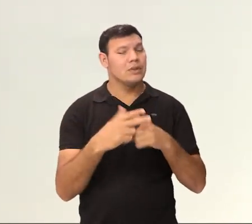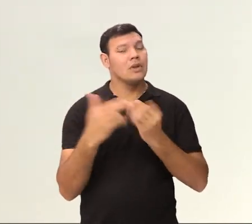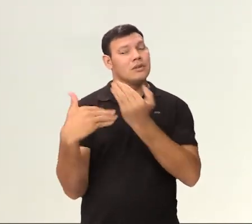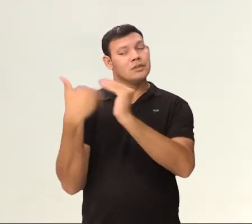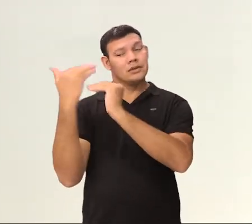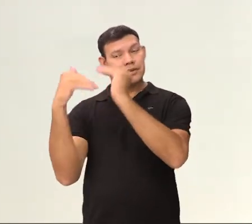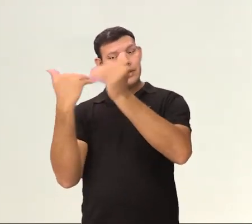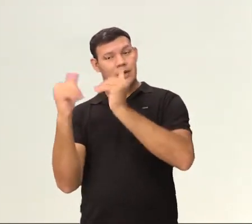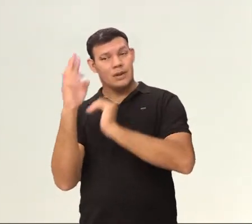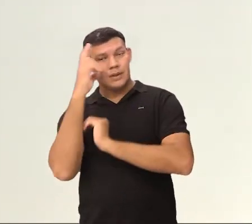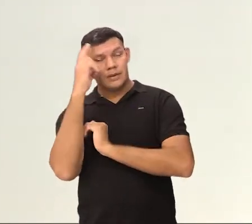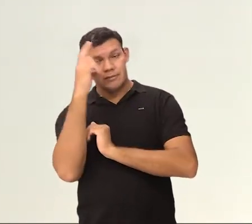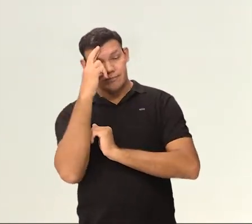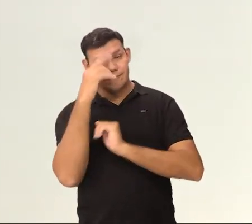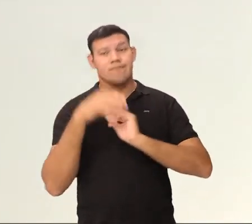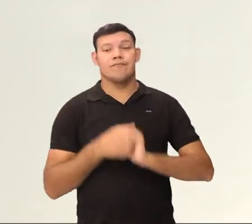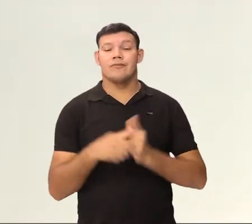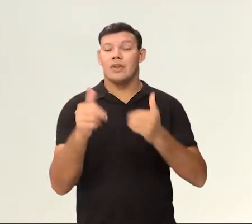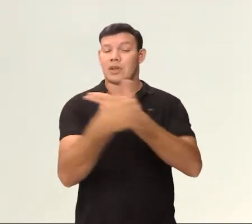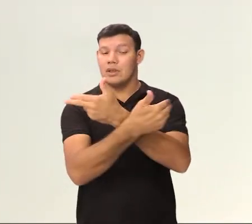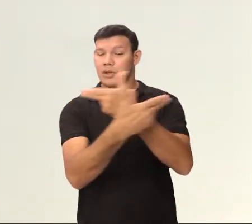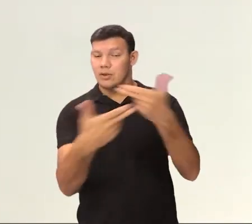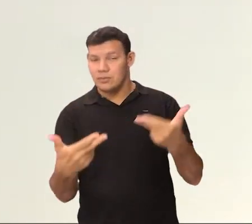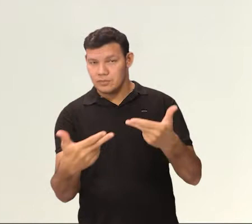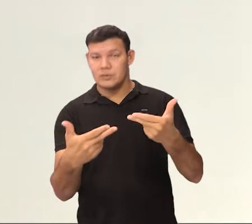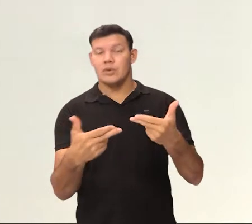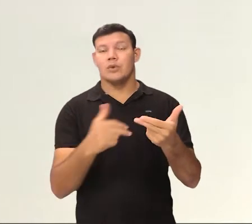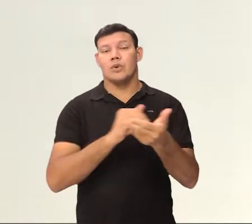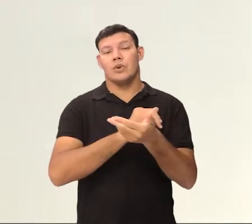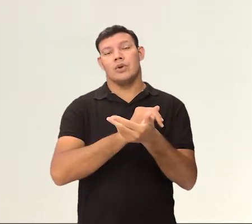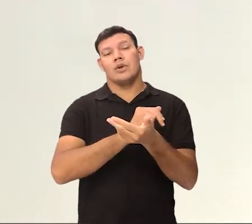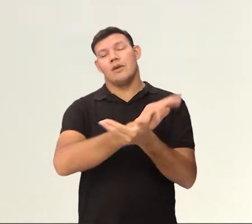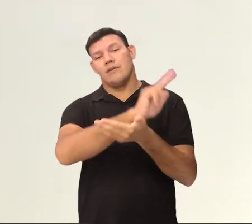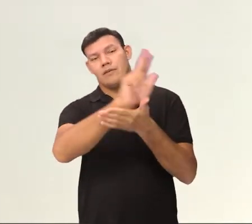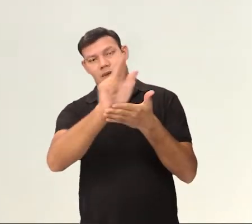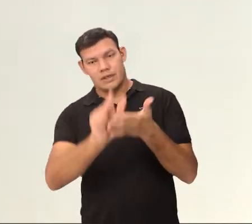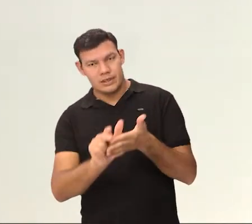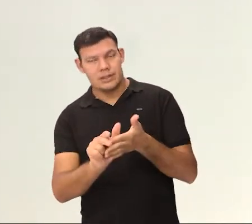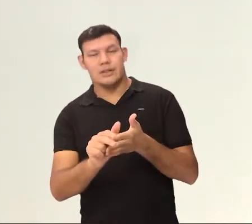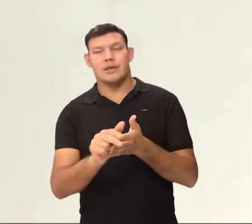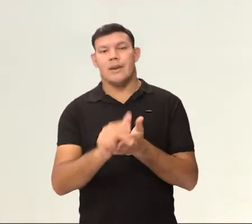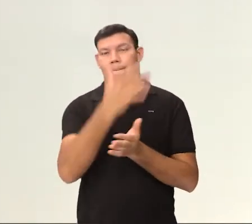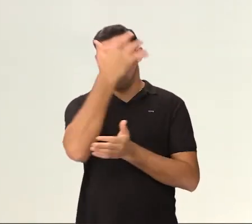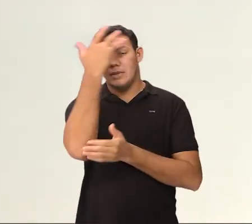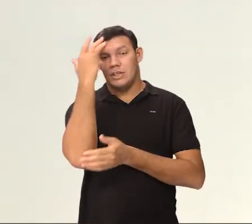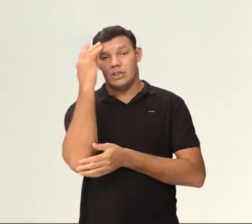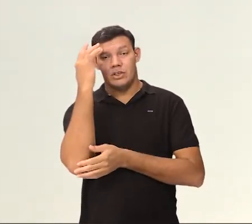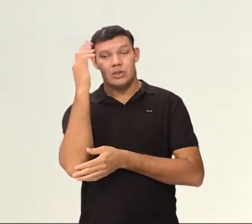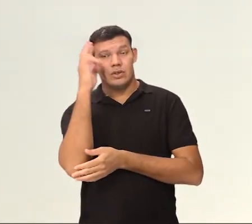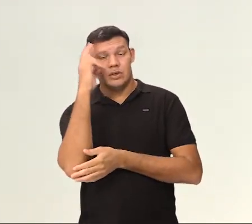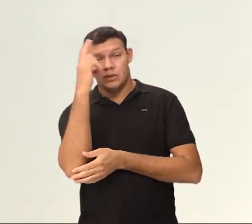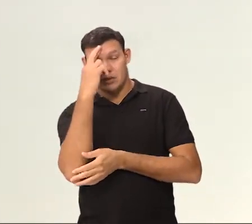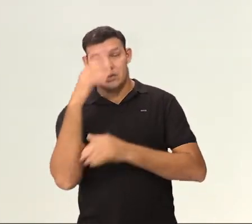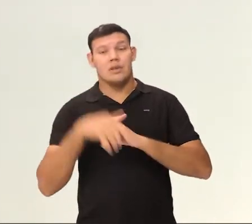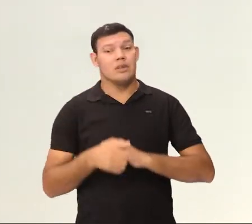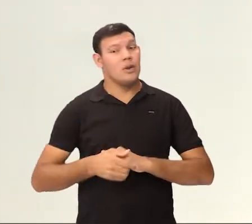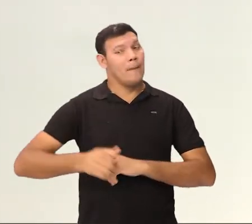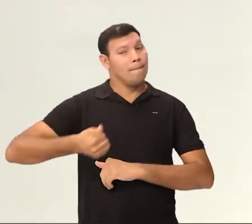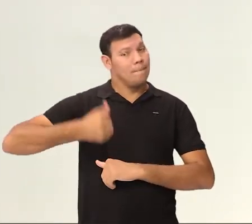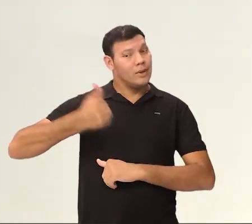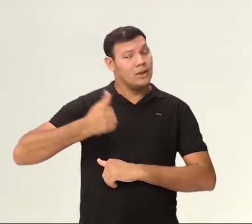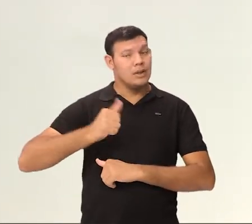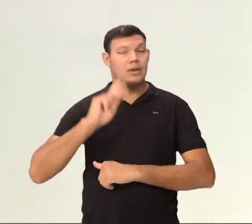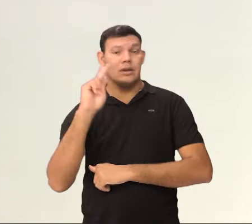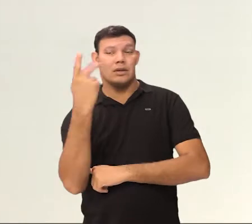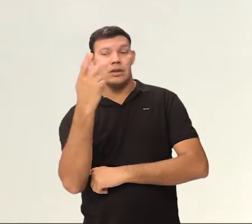história. É através dessas fontes que os historiadores, e aí a gente tem como exemplo Heródoto, que é o primeiro historiador e o